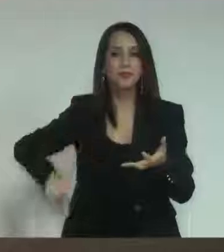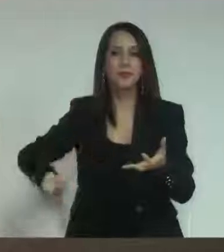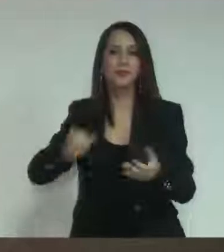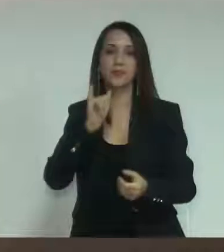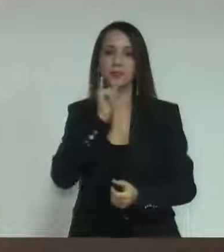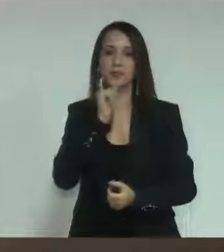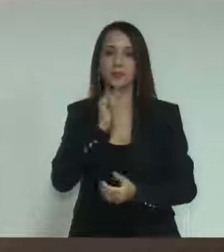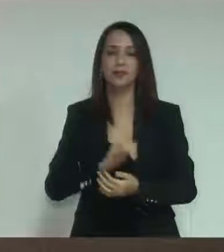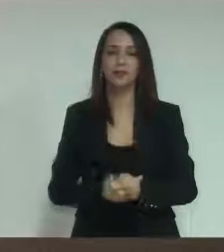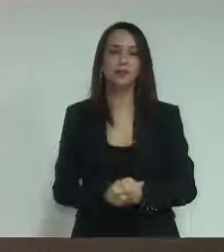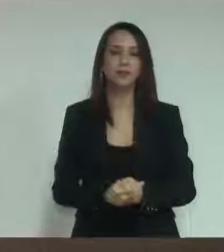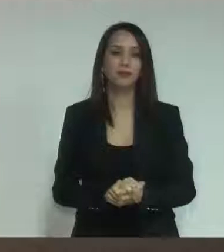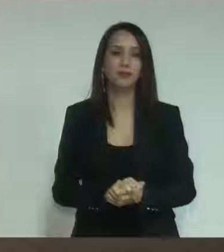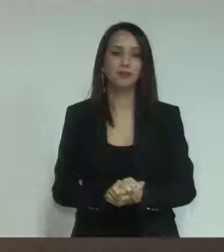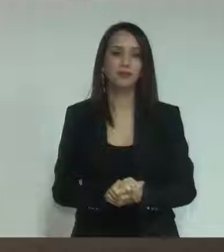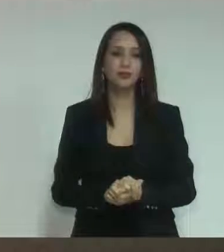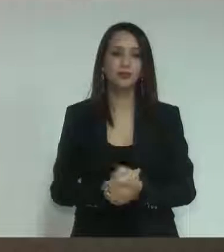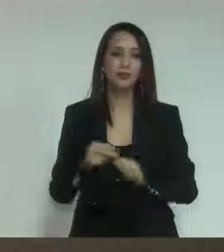A norma